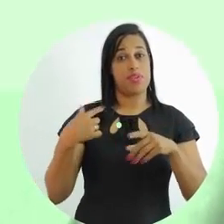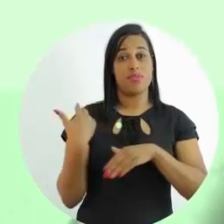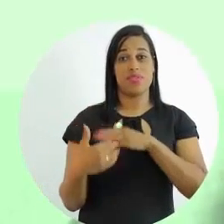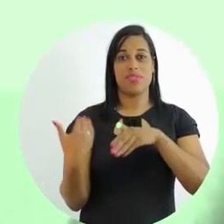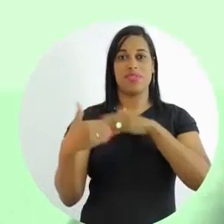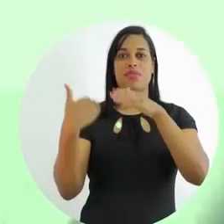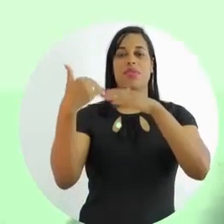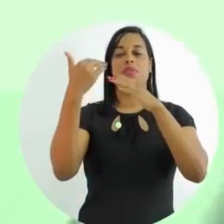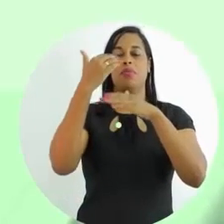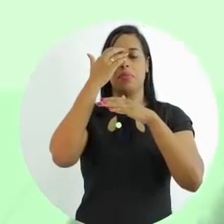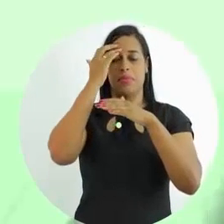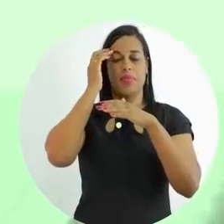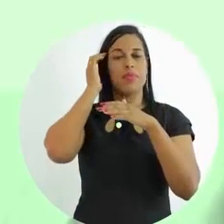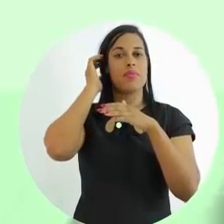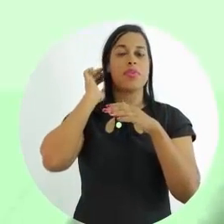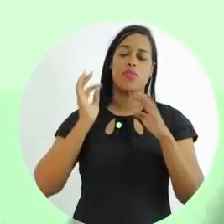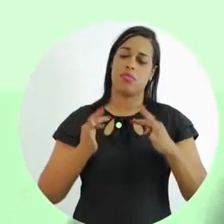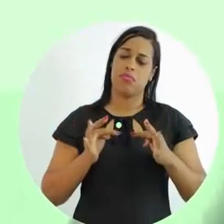o desenvolvimento